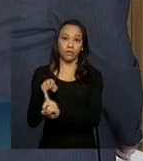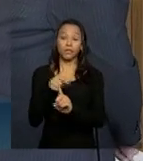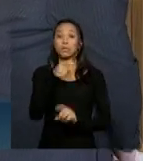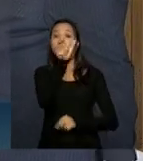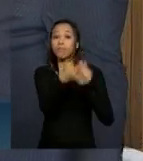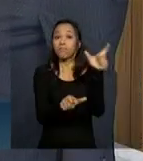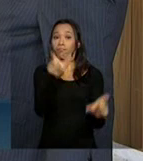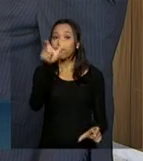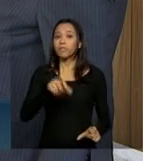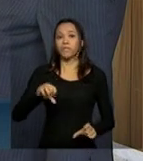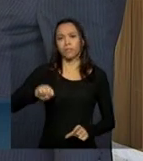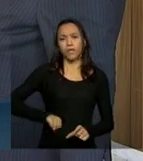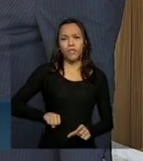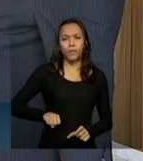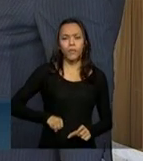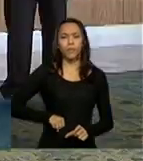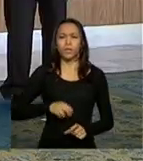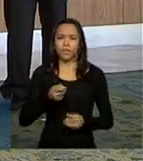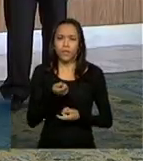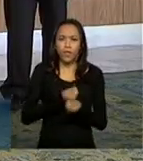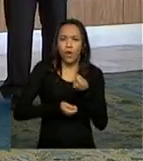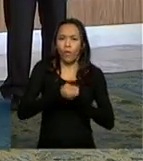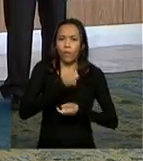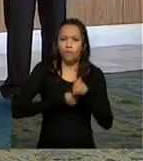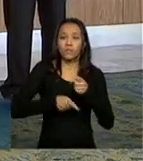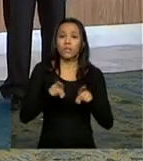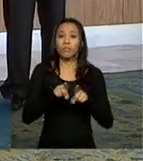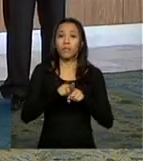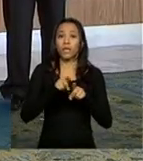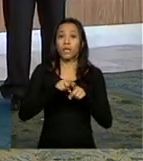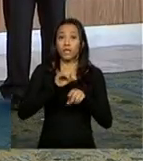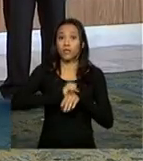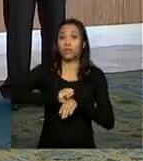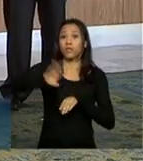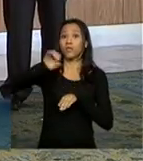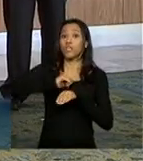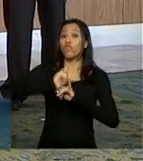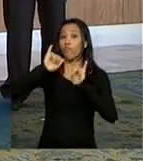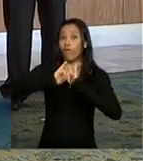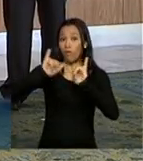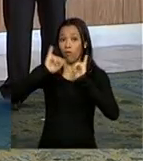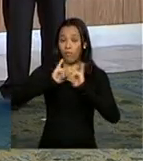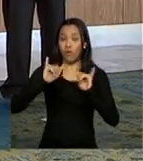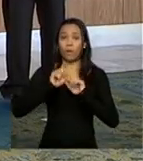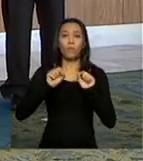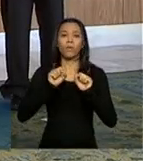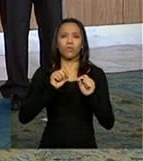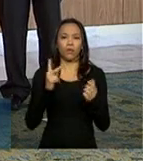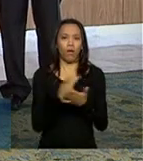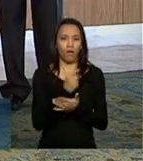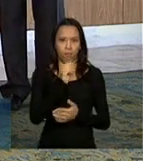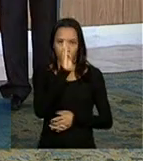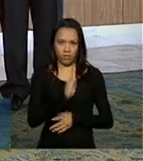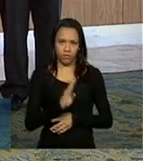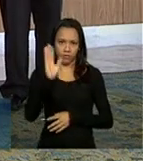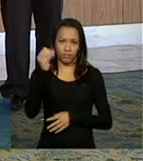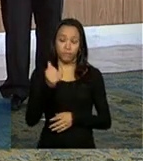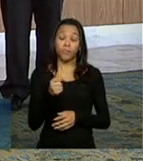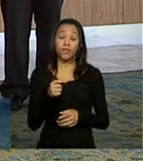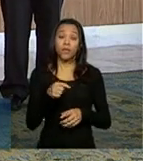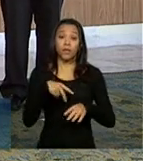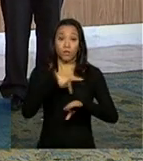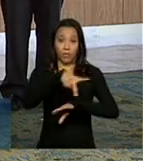negociar, informar e representar os seus países aqui no Brasil. A Suécia, que é um